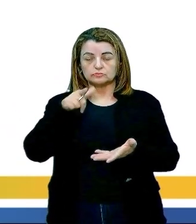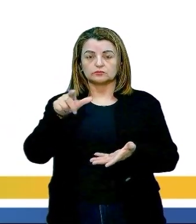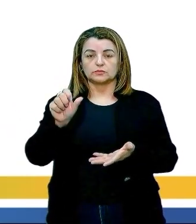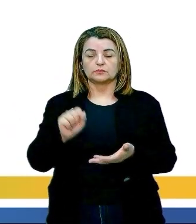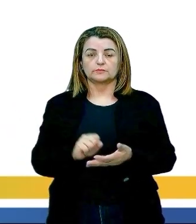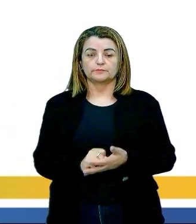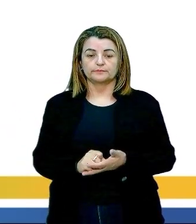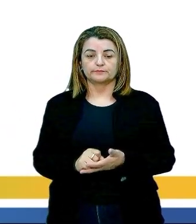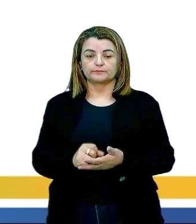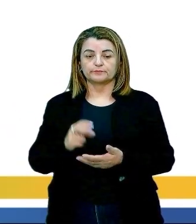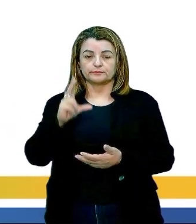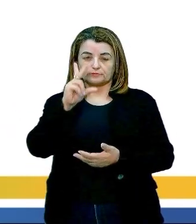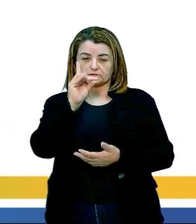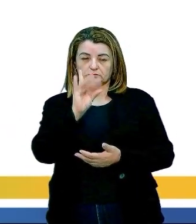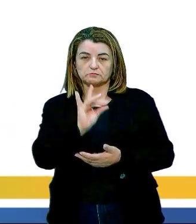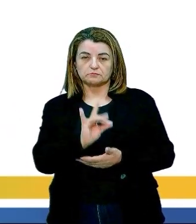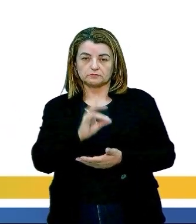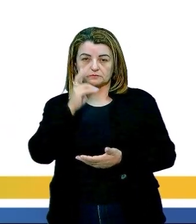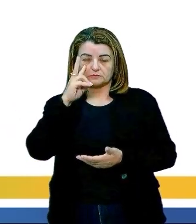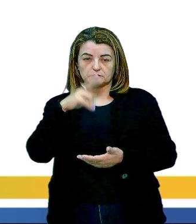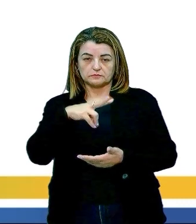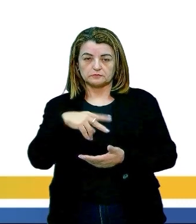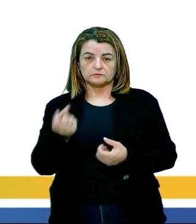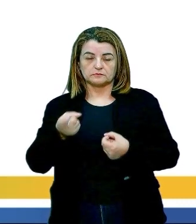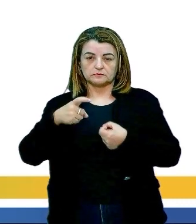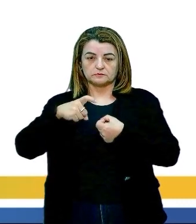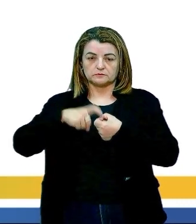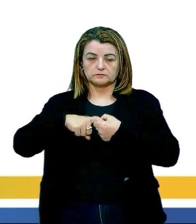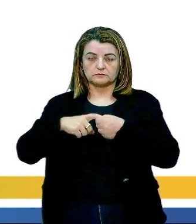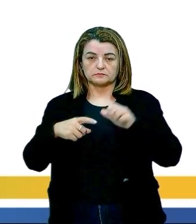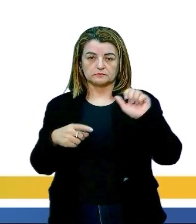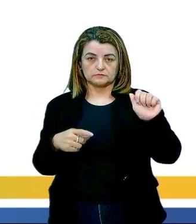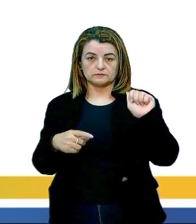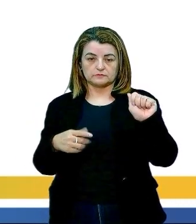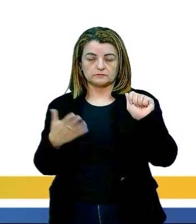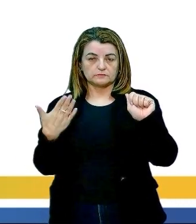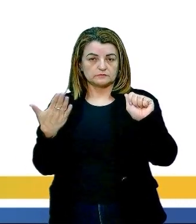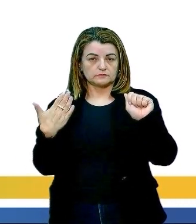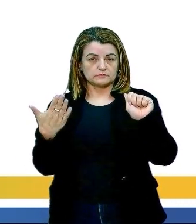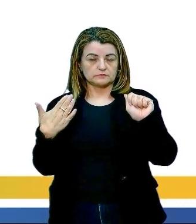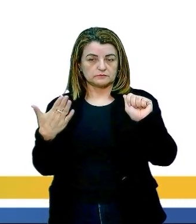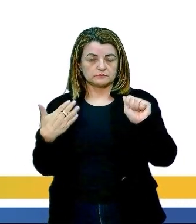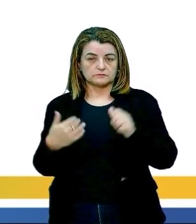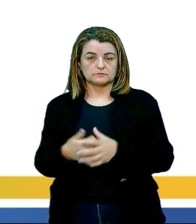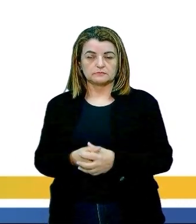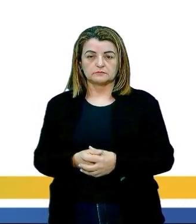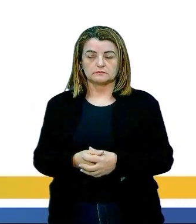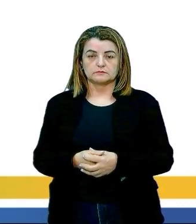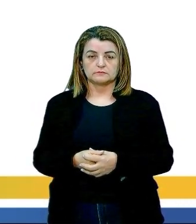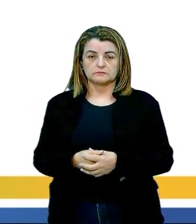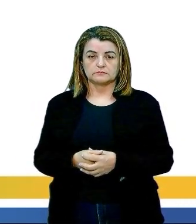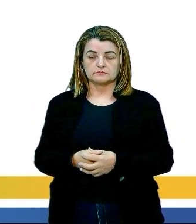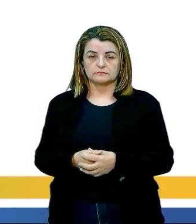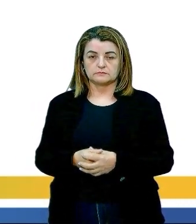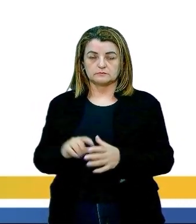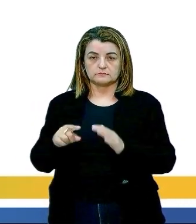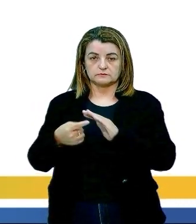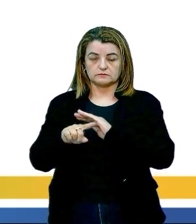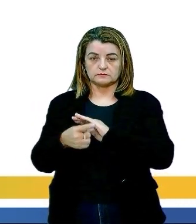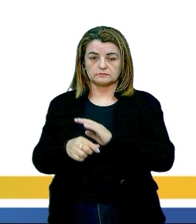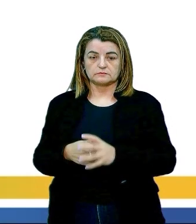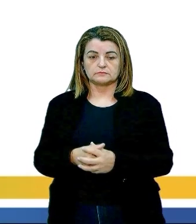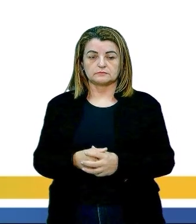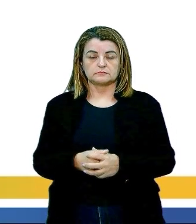de observar todas as alternativas. Vamos voltar à letra A para podermos analisar de uma forma mais